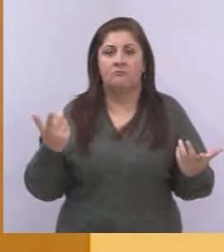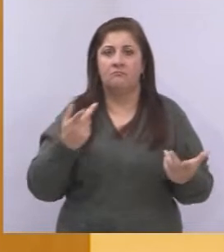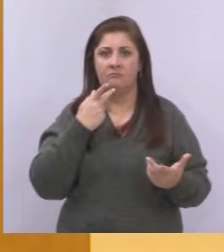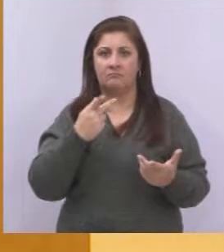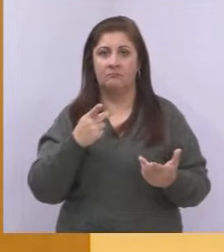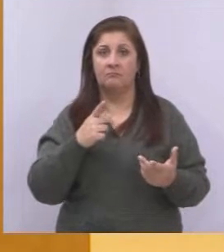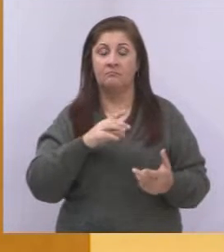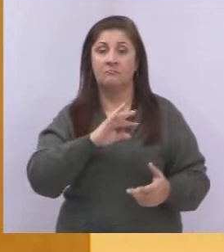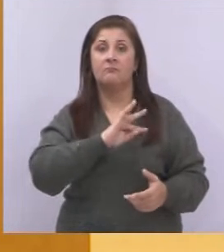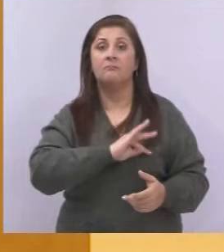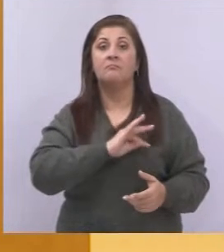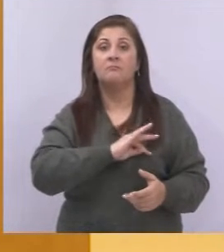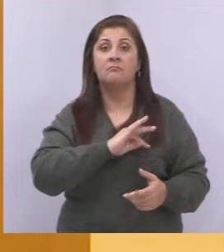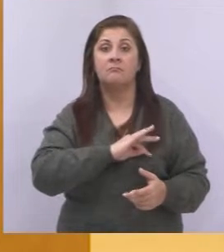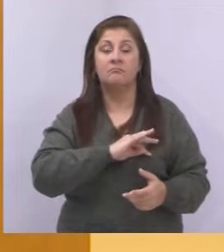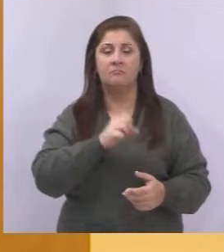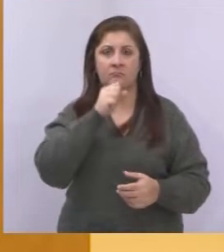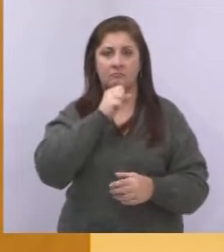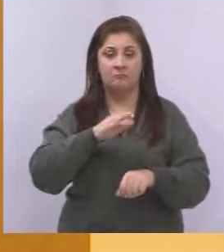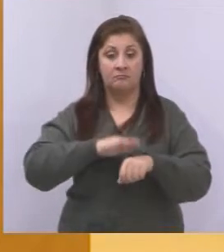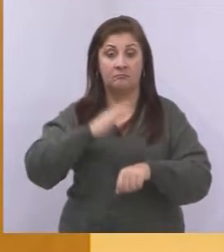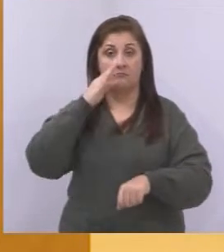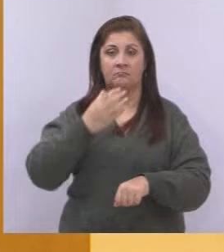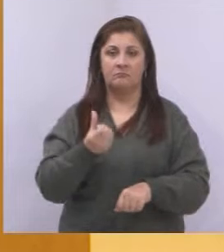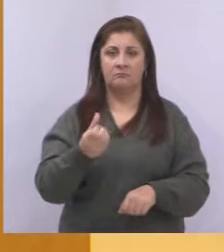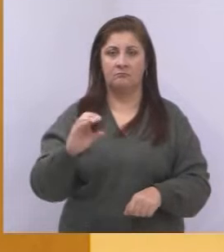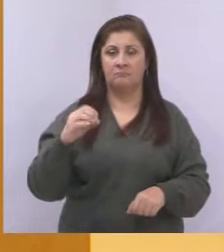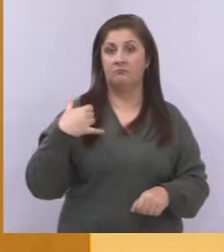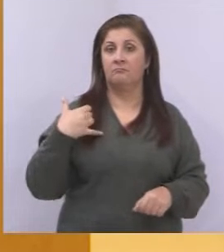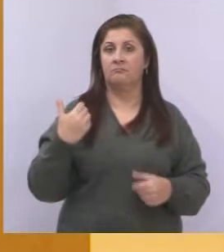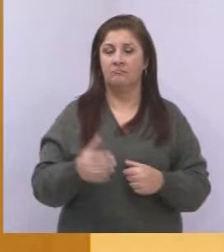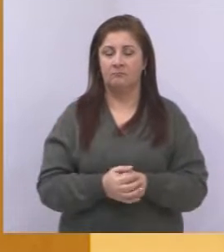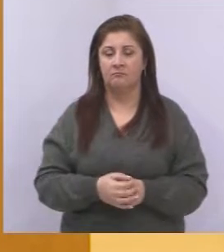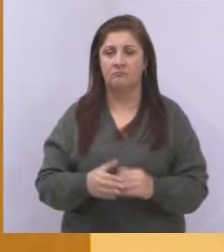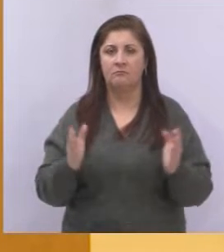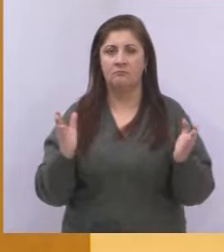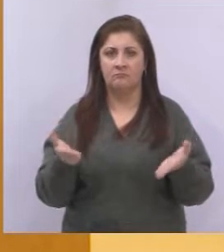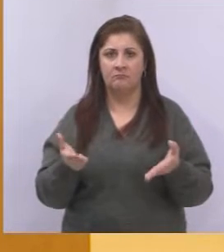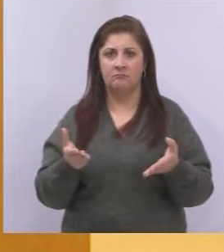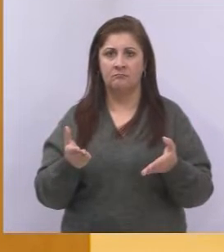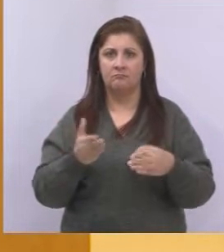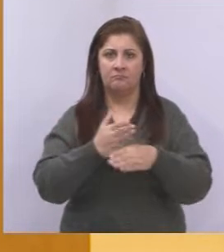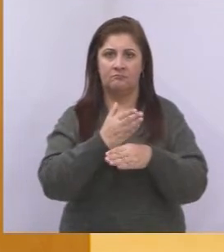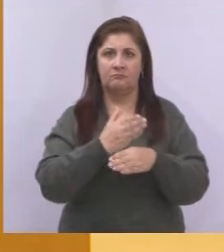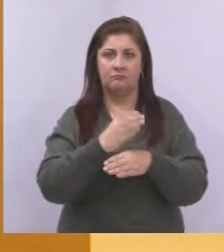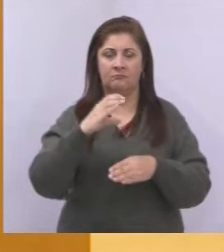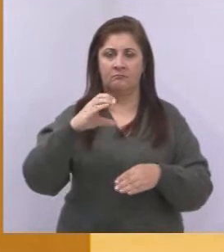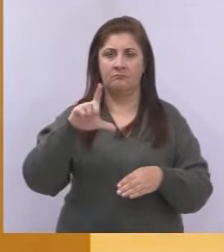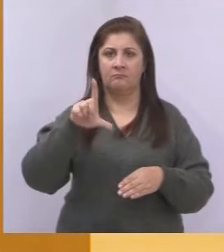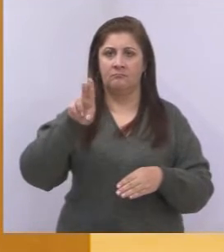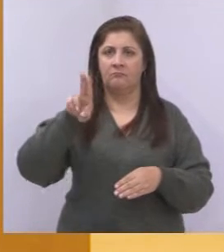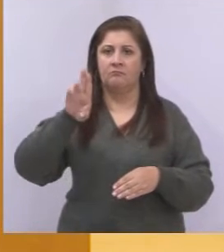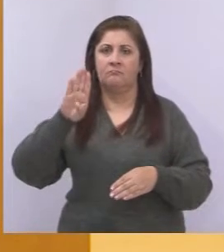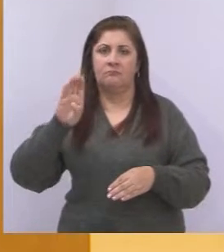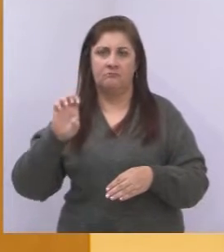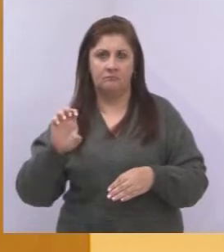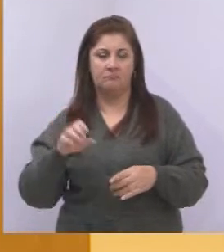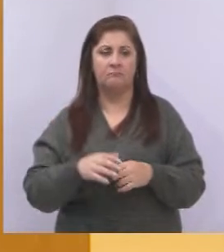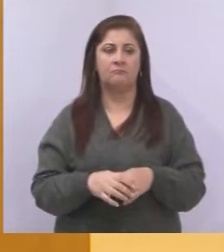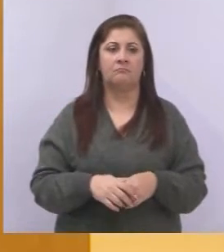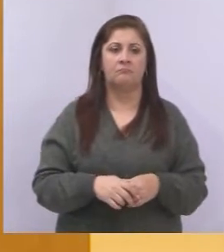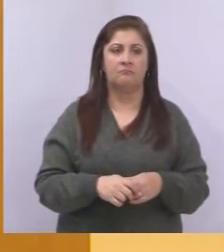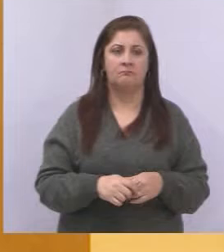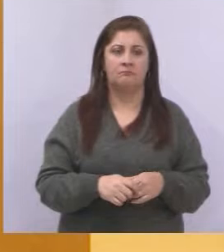de idosos acima de 60 anos, né? E hoje os clubes que eu frequento, o Boa Vontade e